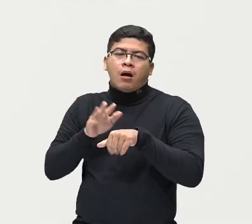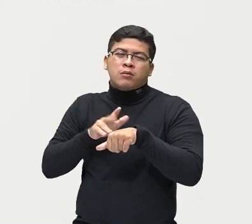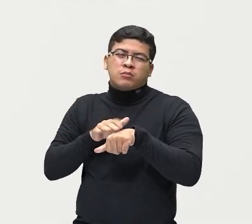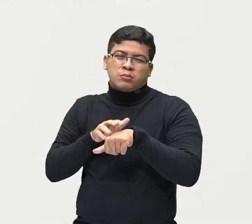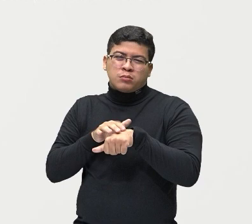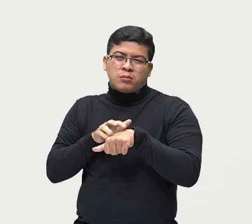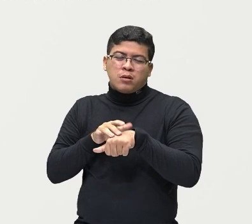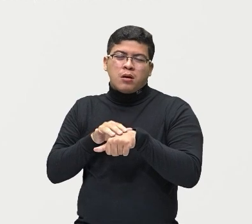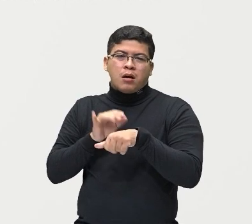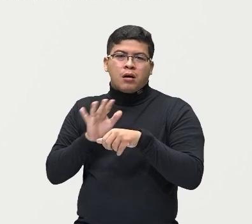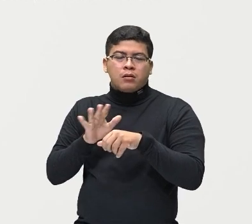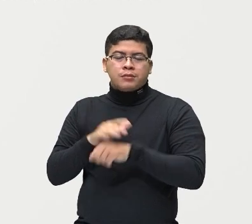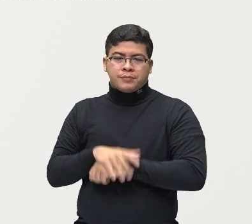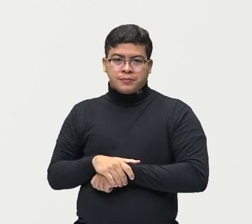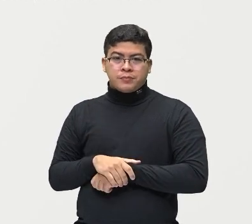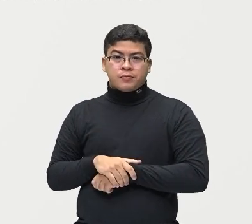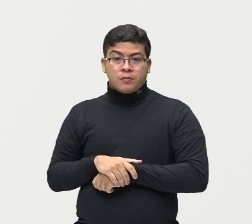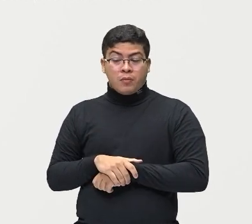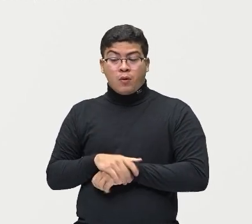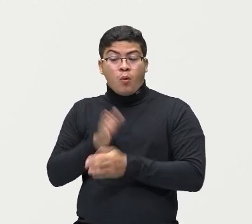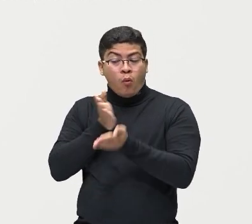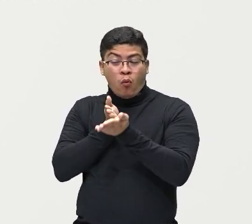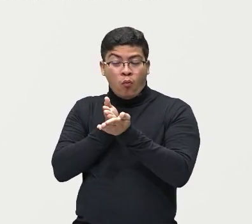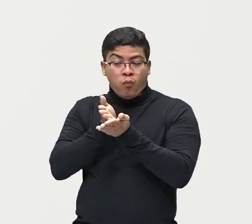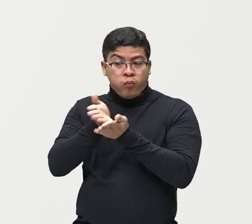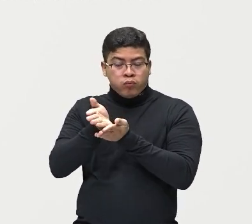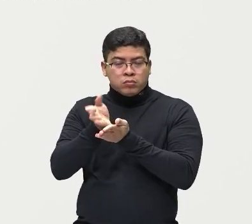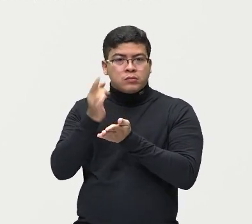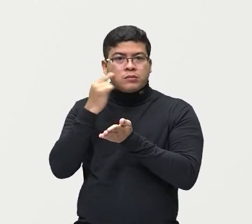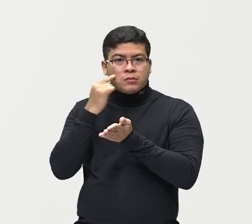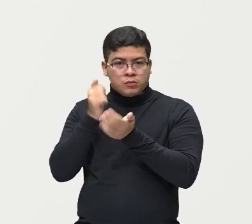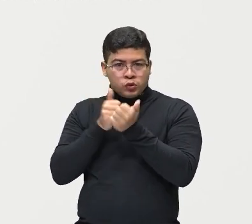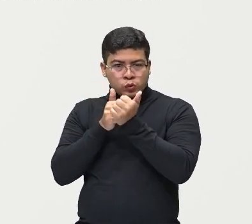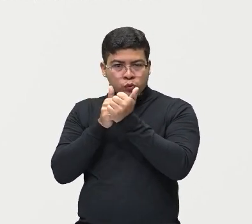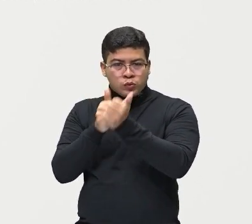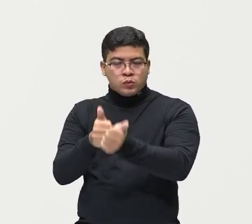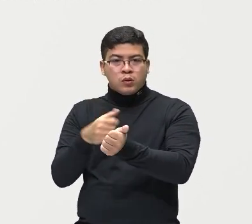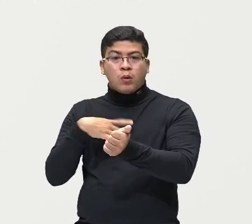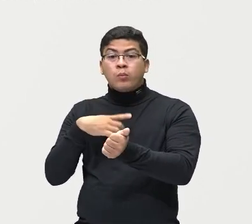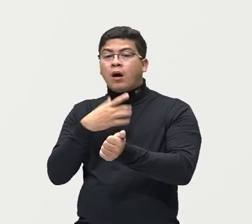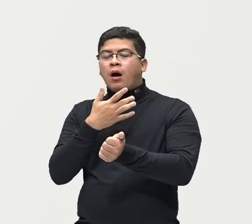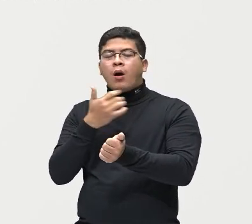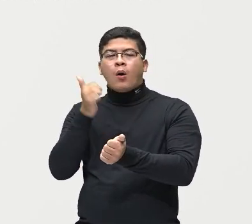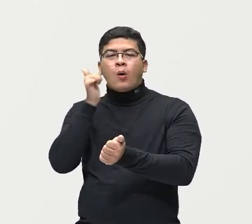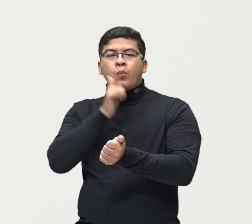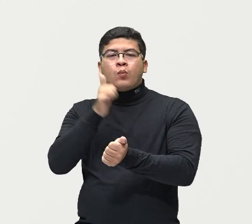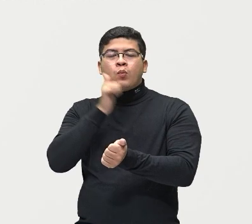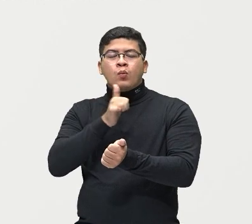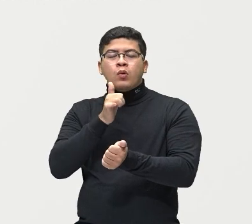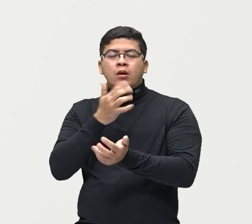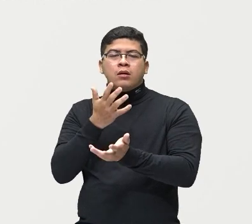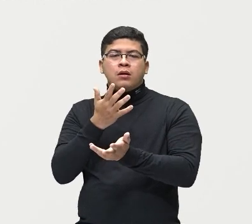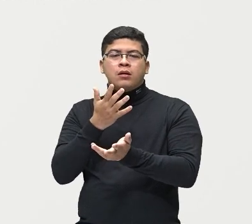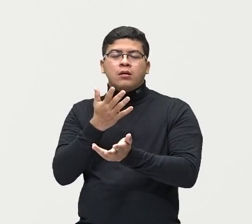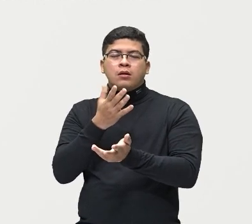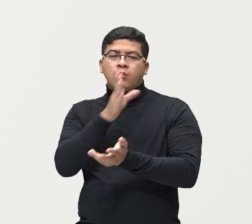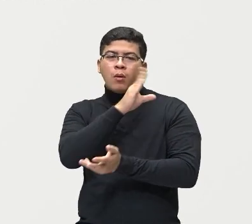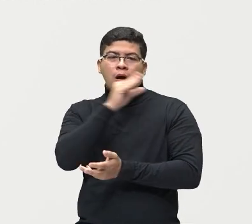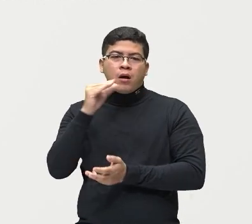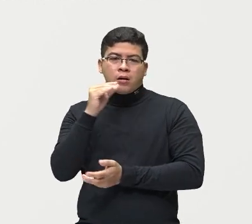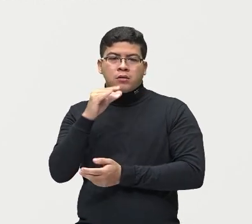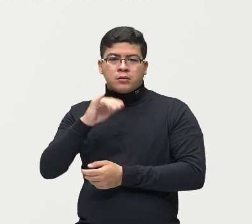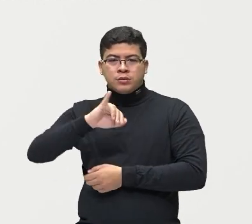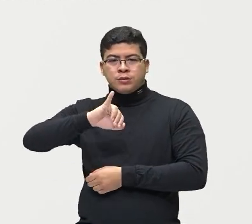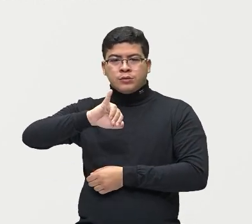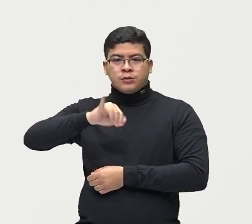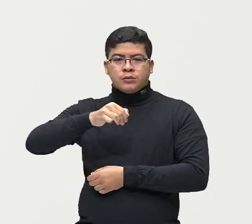doença. Então ele conduziu ali a sua primeira experiência com uma criança, né? Essa criança é chamada de James